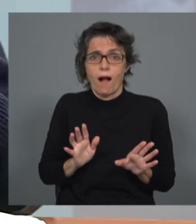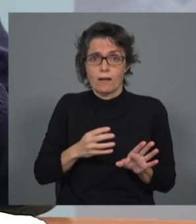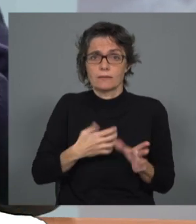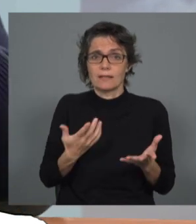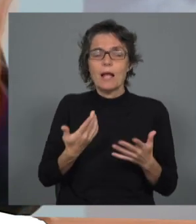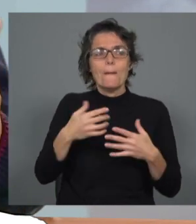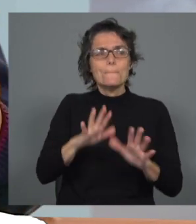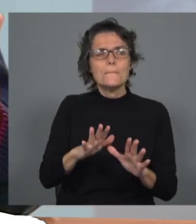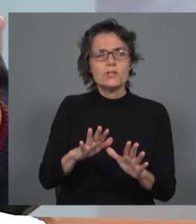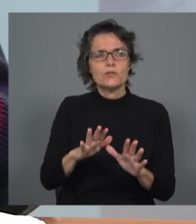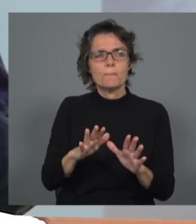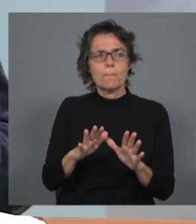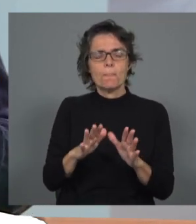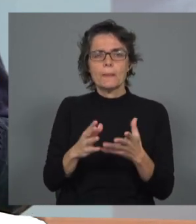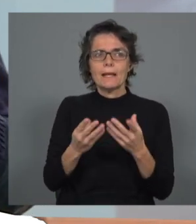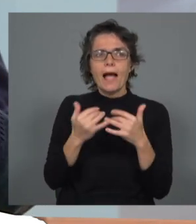não a experimentamos